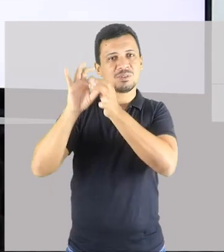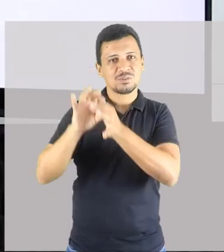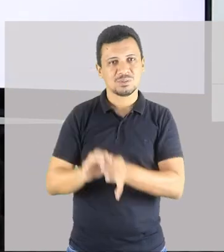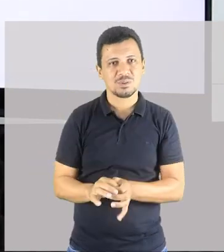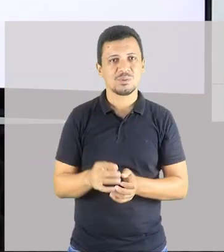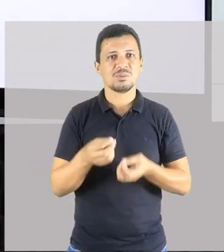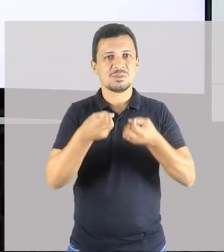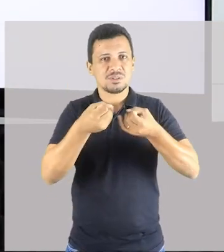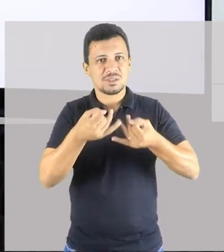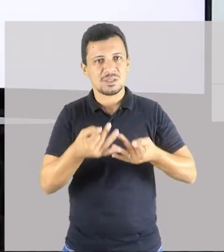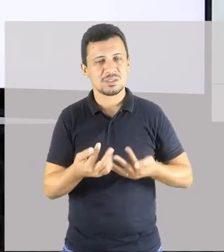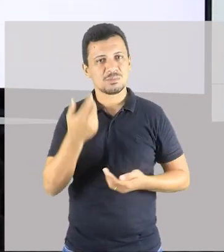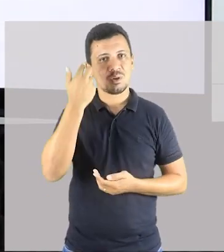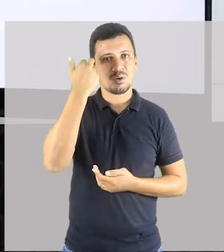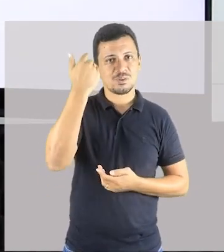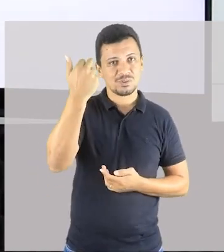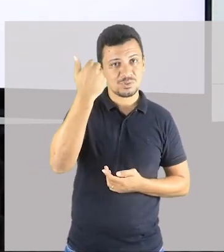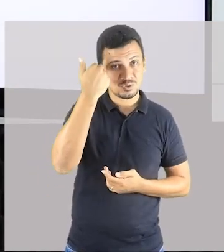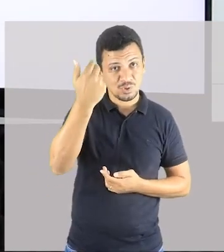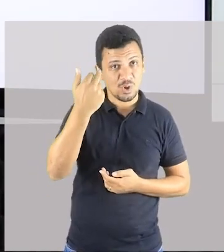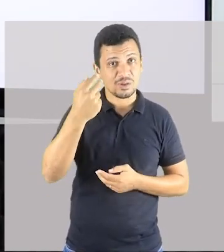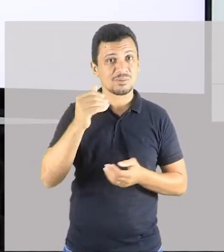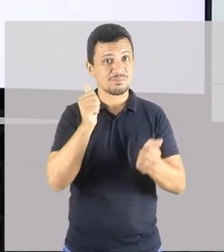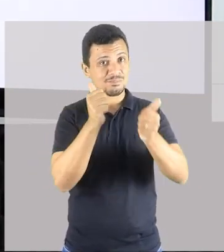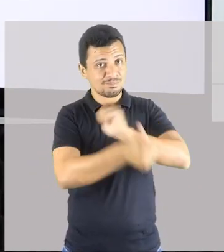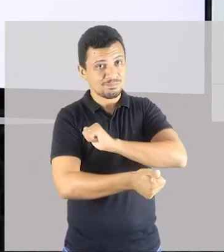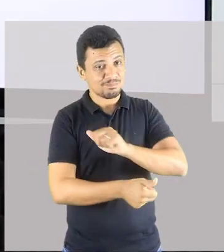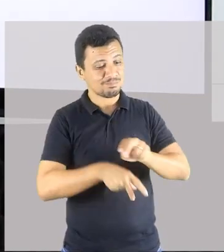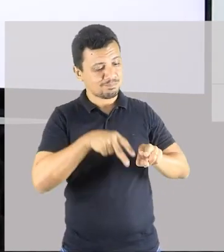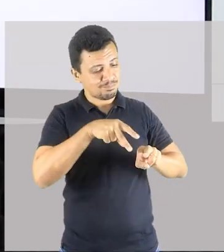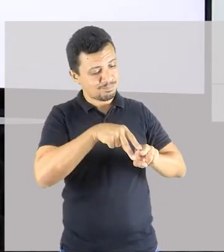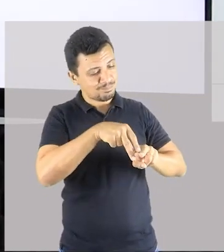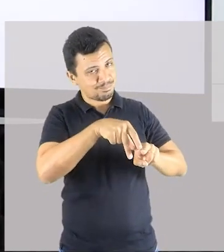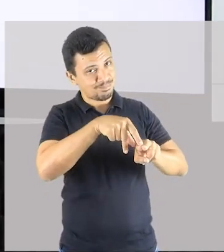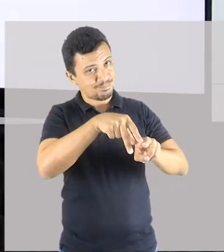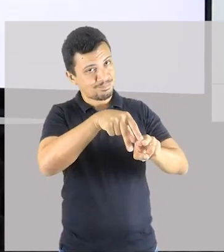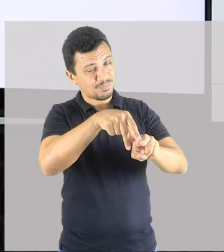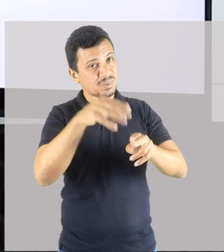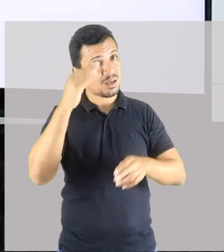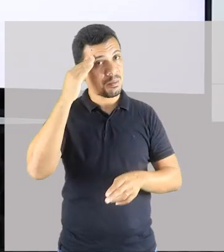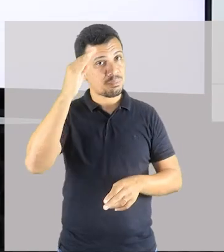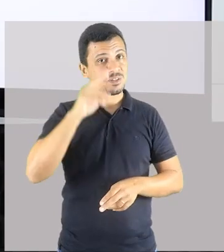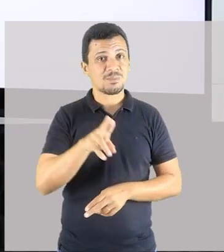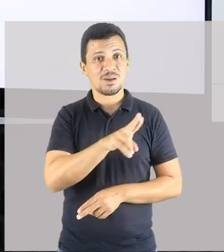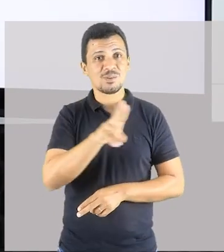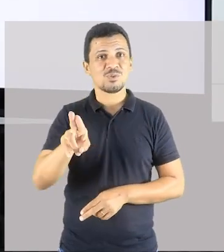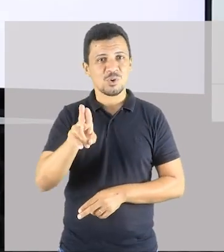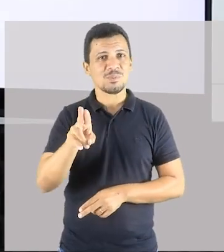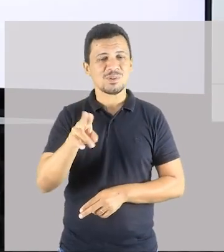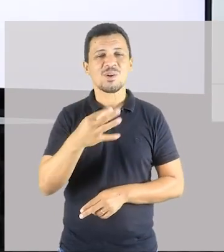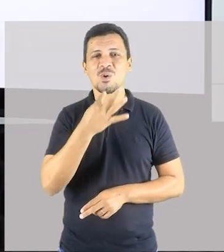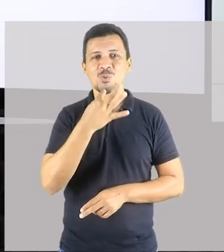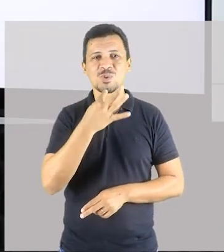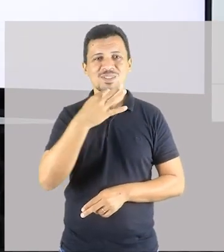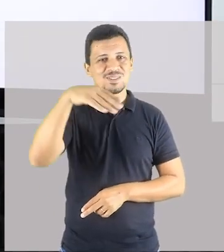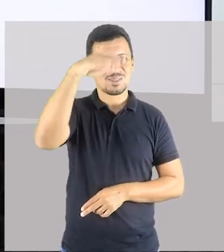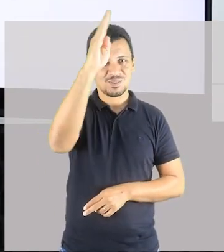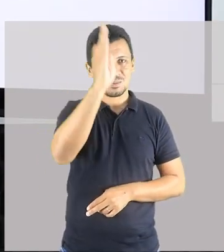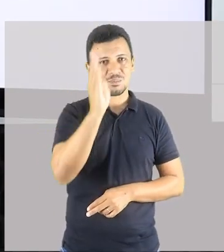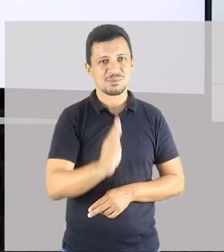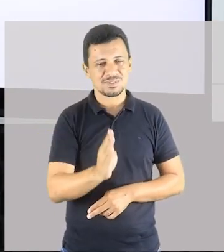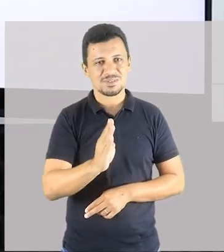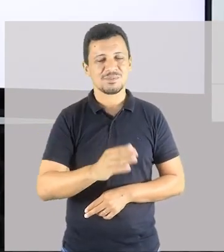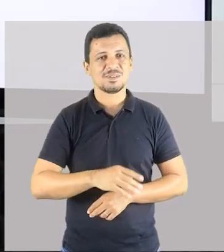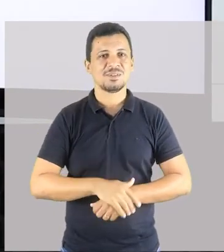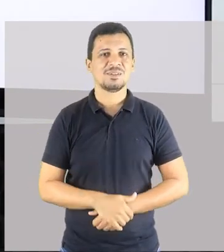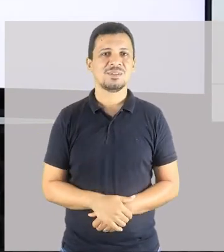história desse esporte e dos principais nomes que temos aí dentro do nosso Brasil, dentro da